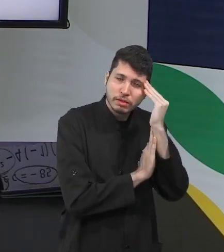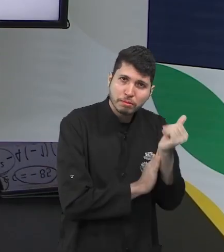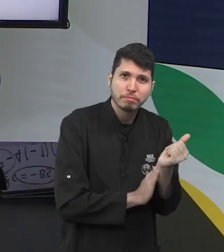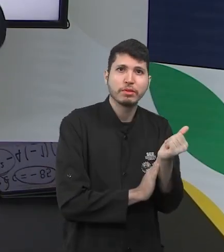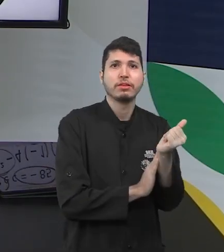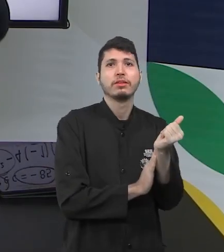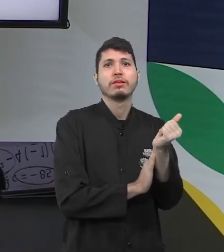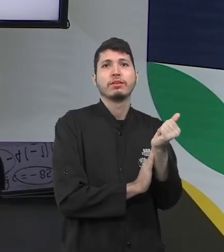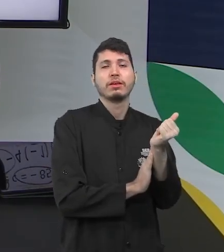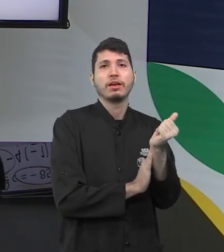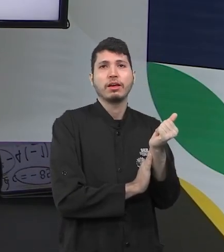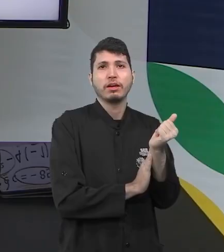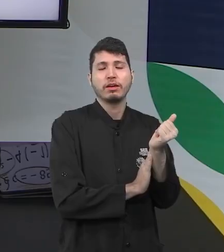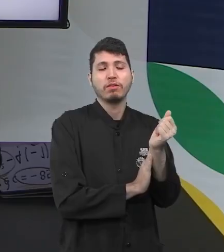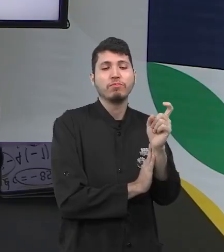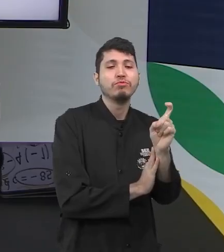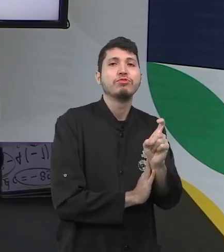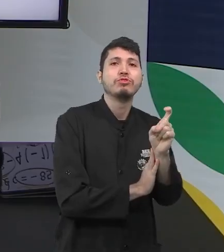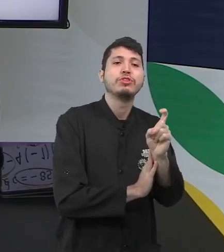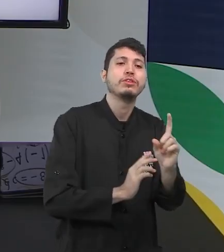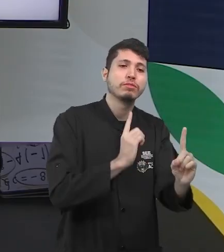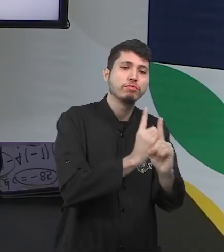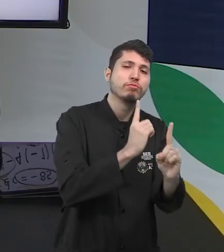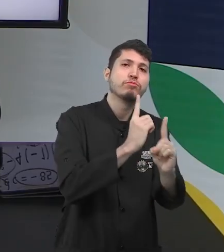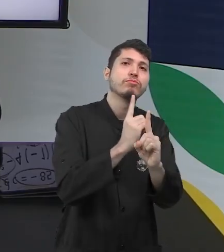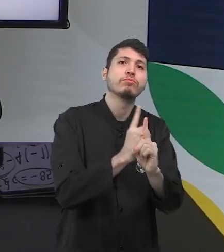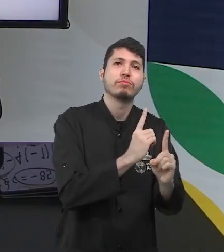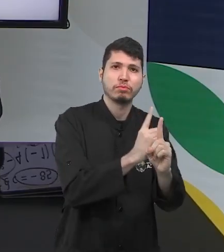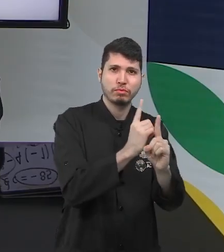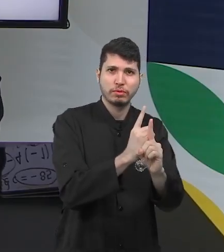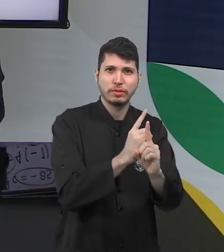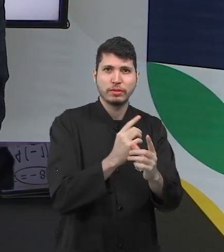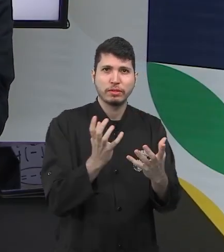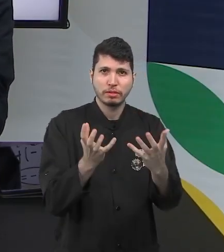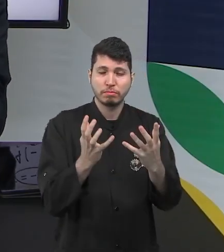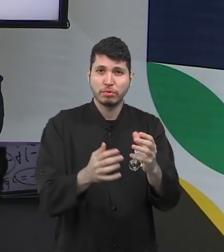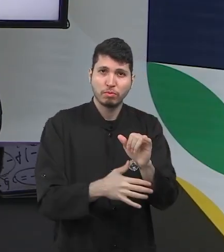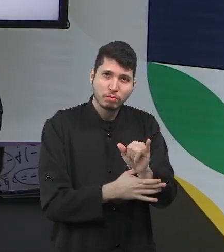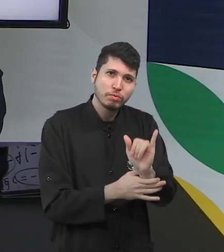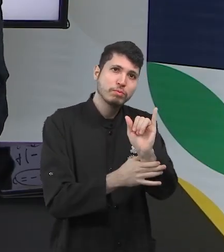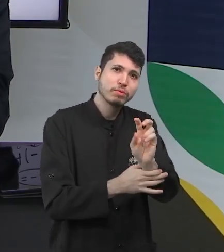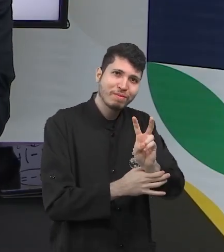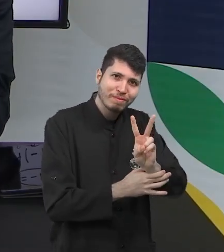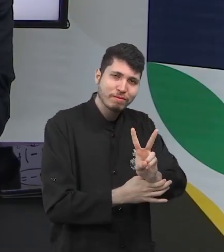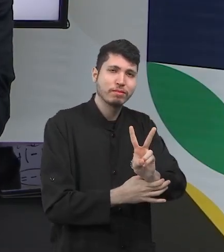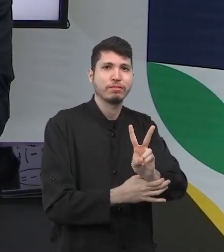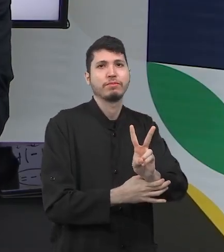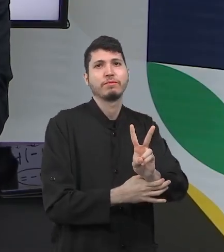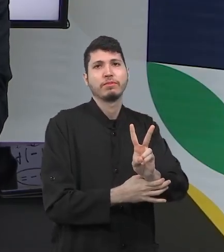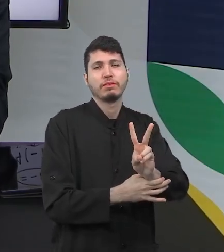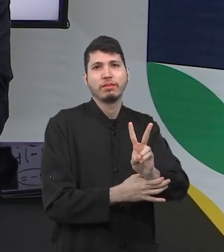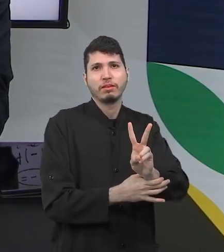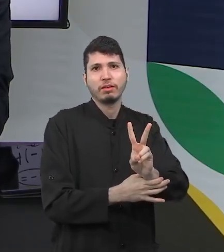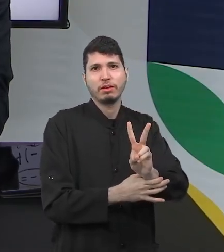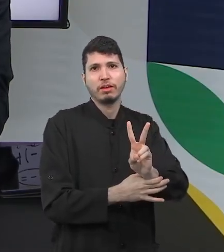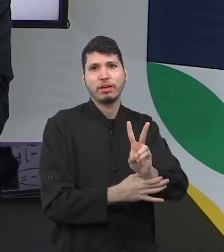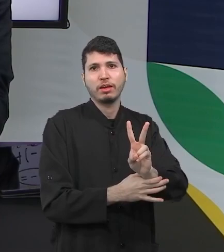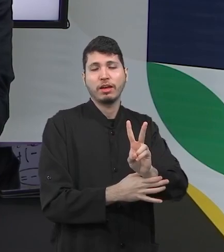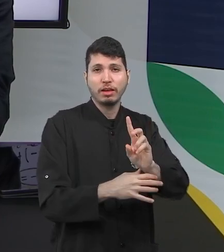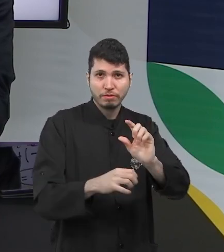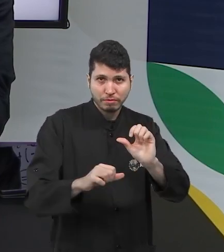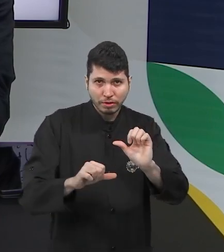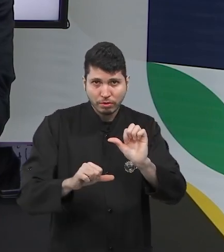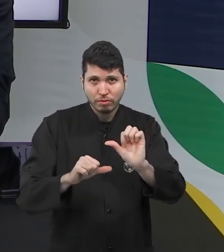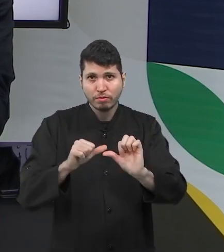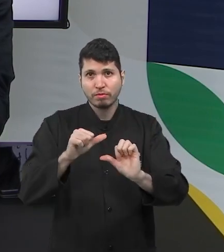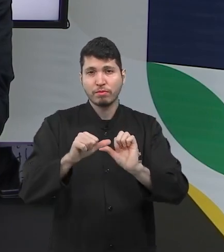ele quer o T maior, que é a temperatura, tá bom? Então, ele quer o Y versus. Vem comigo. Substituir os valores. Quem é o valor de delta? Que a gente já viu